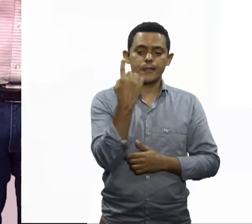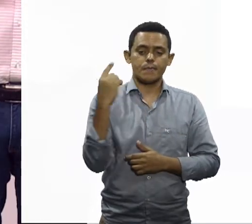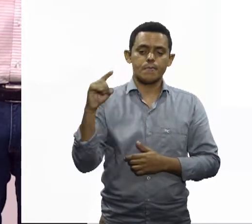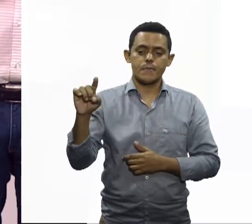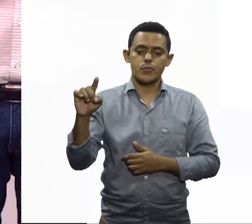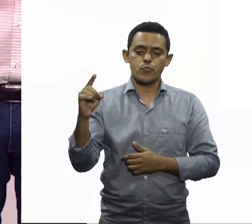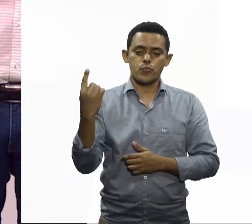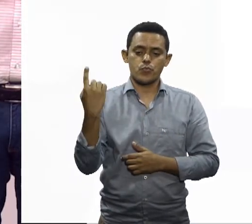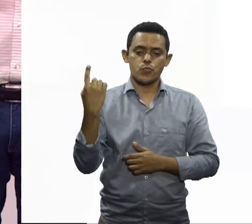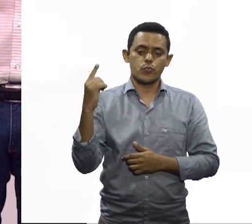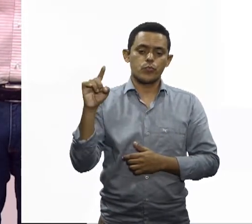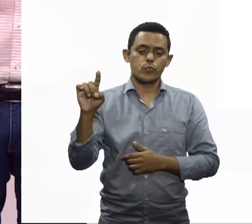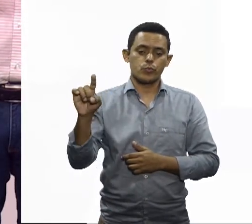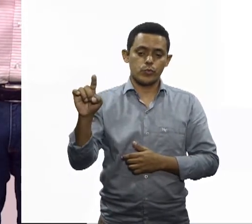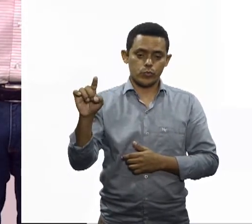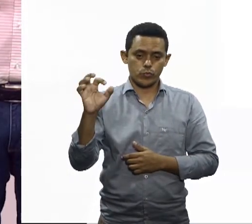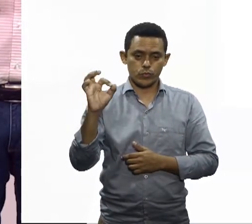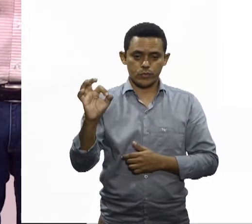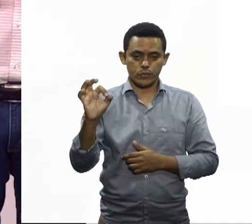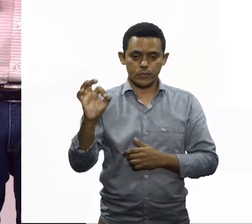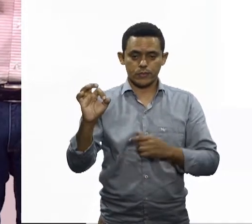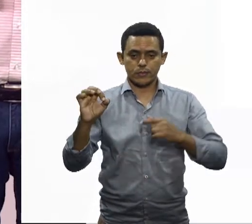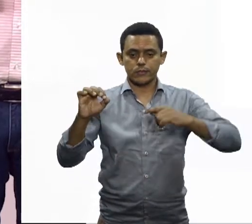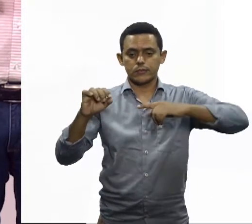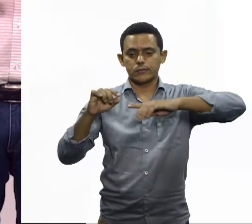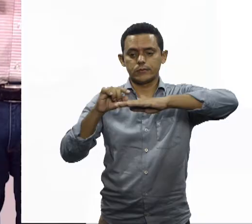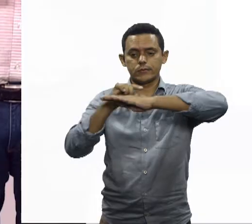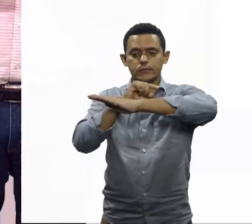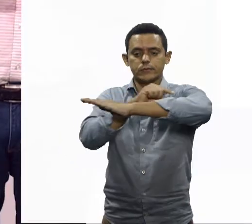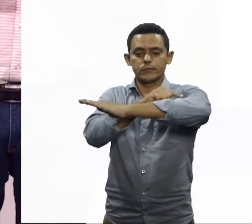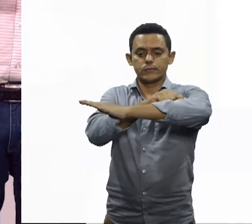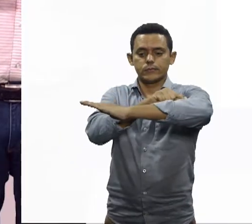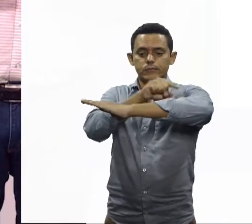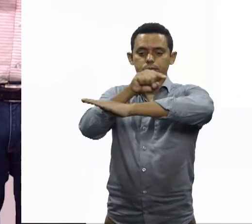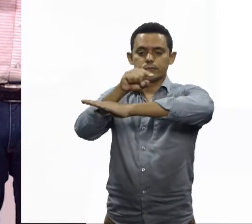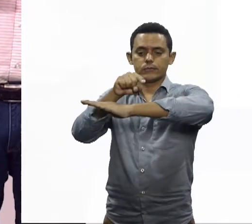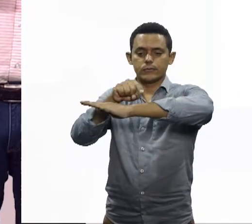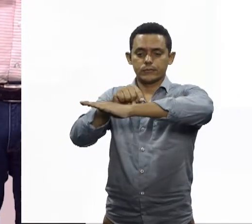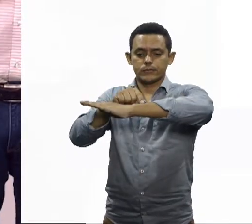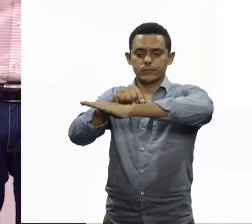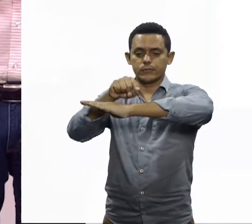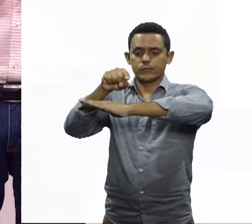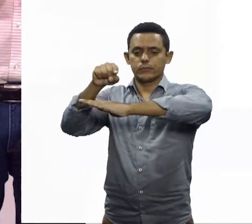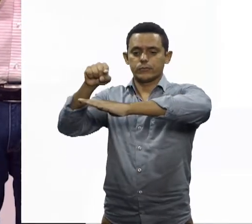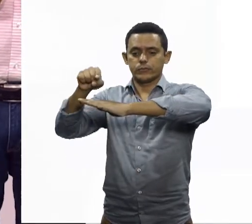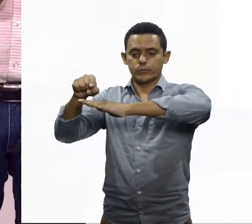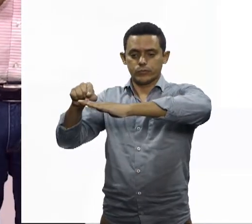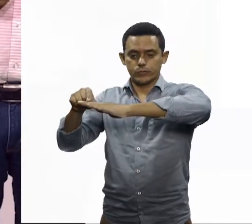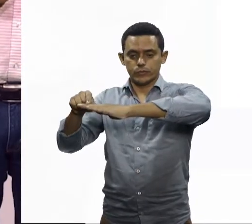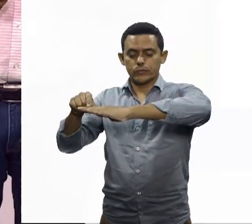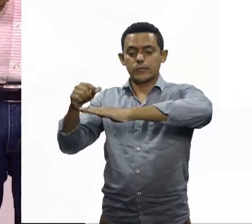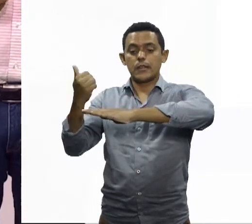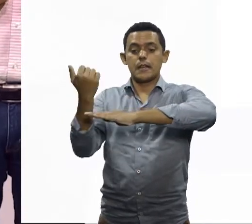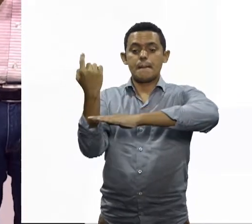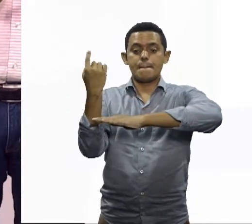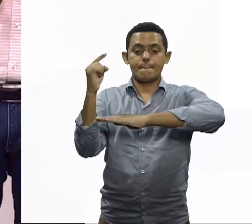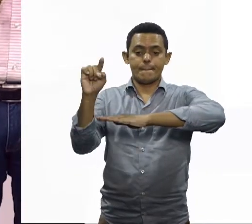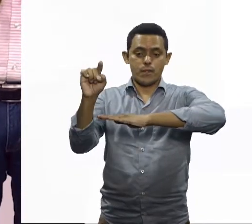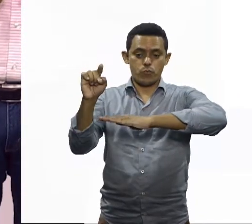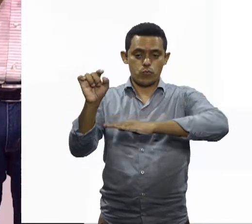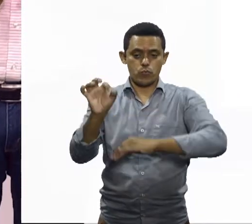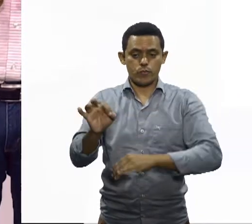vezes 10, que equivale a 1.000. Então, se eu sair de uma unidade superior imediatamente para o inferior, então você